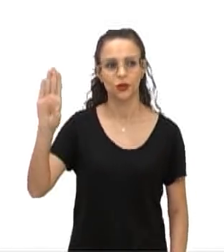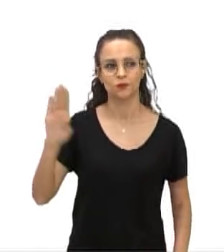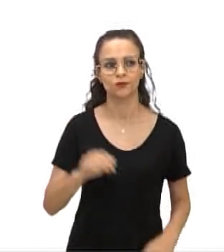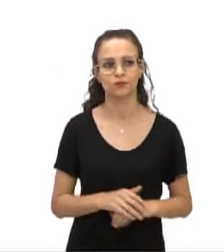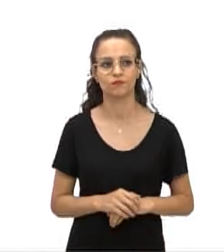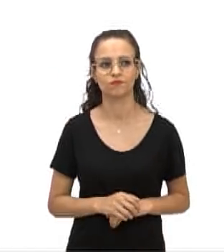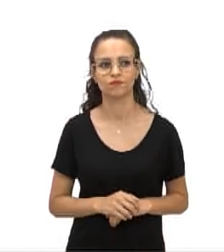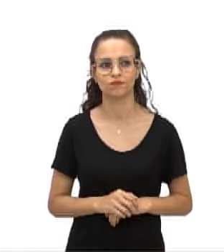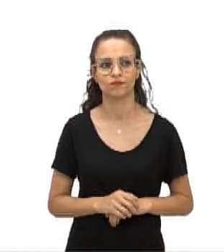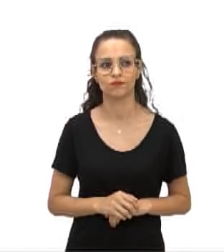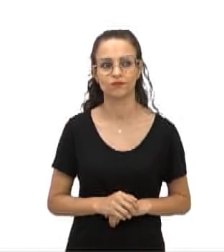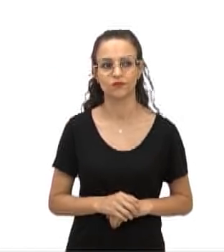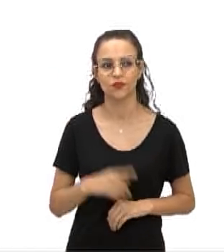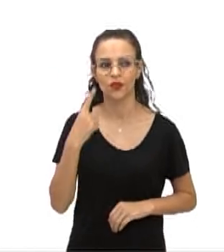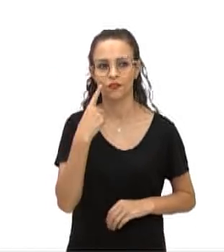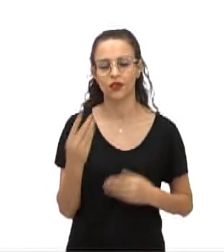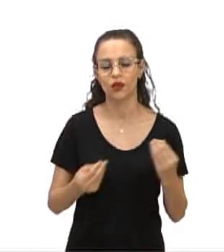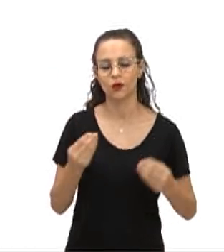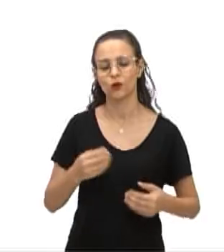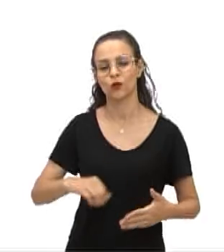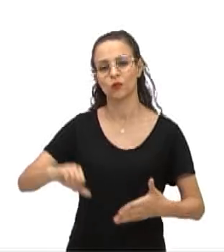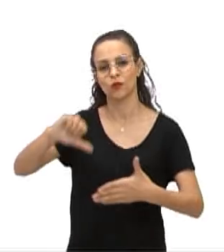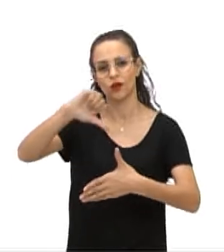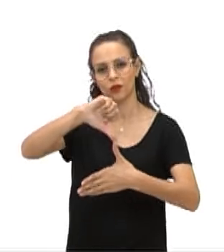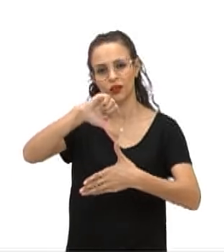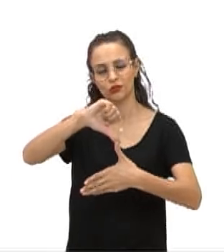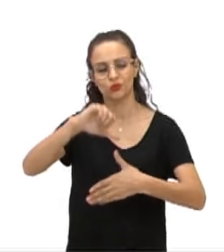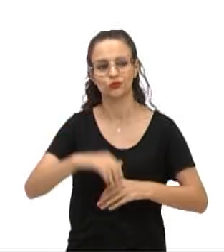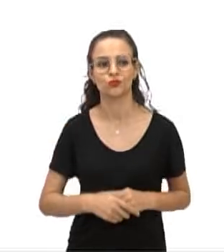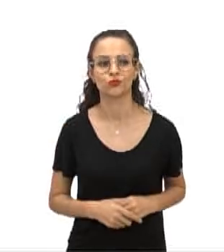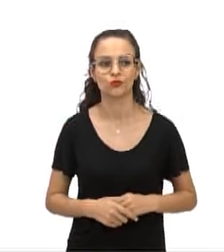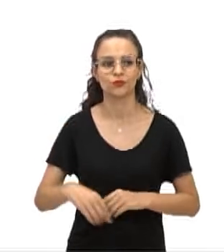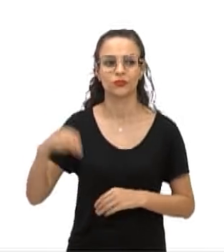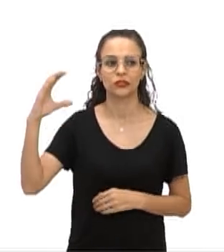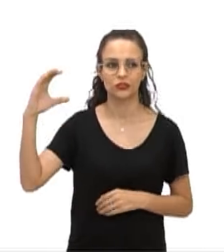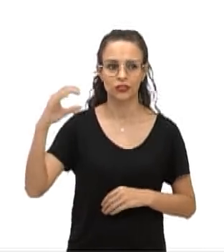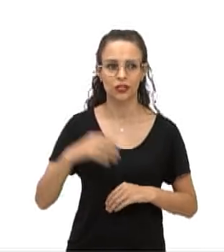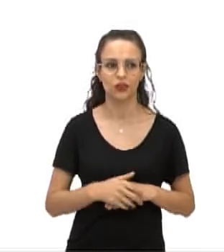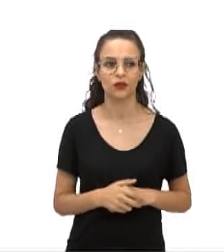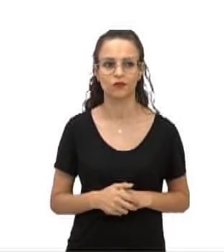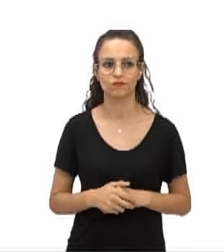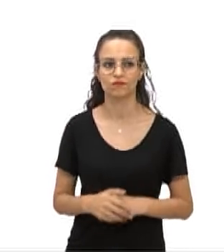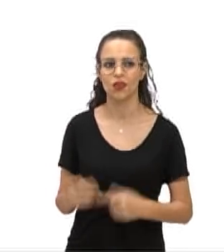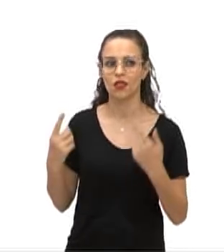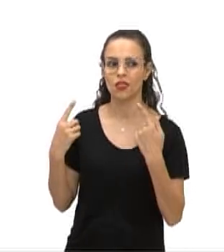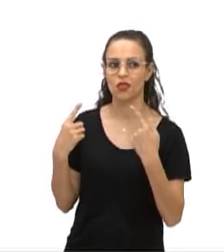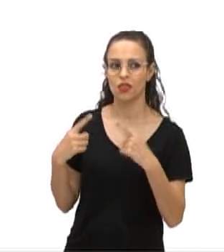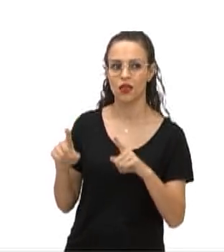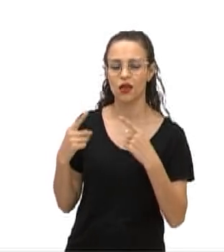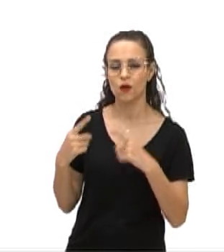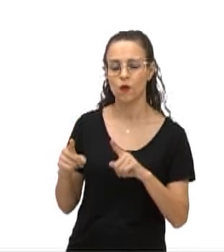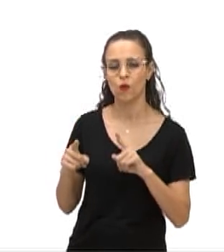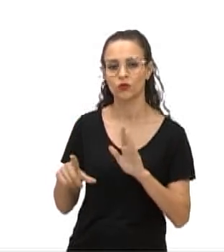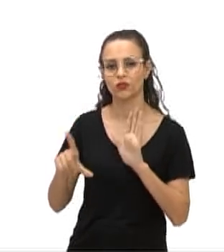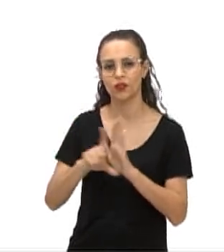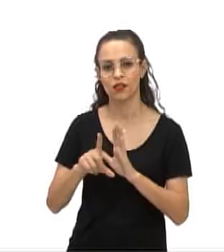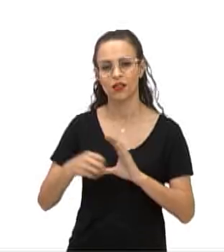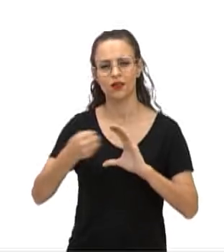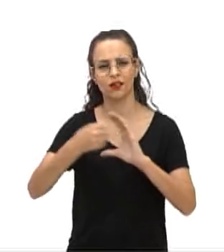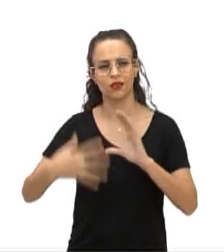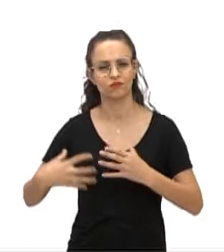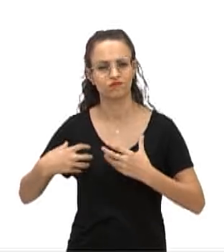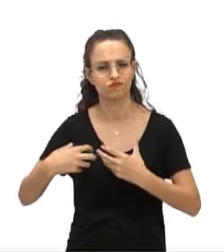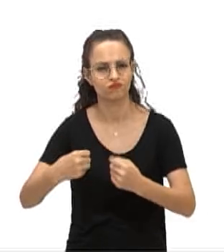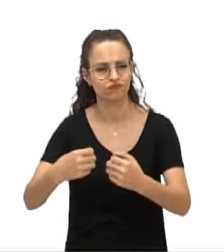Alternativa B era mapear a costa da América do Sul. Alternativa C era contrapor as leis dos caracteres